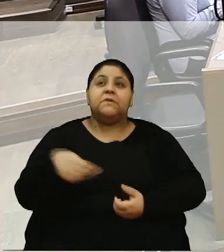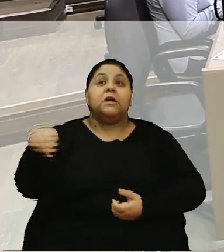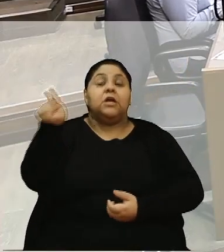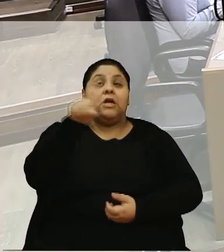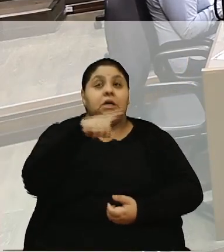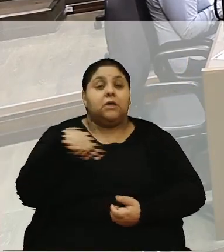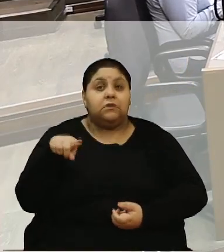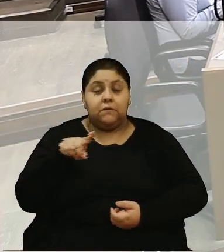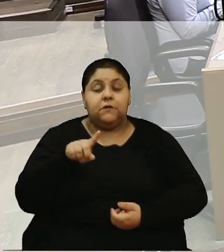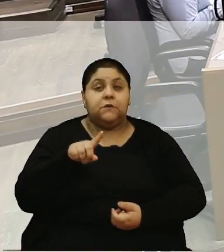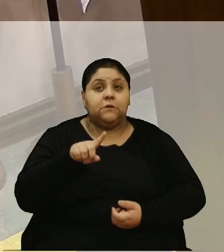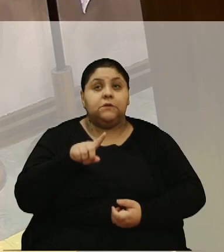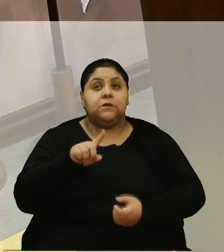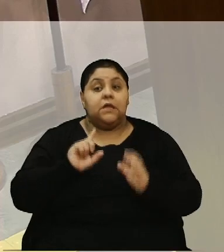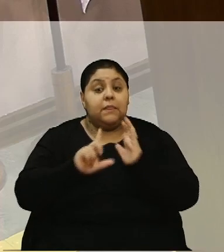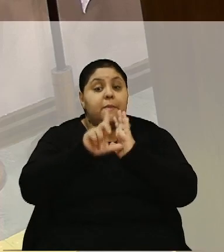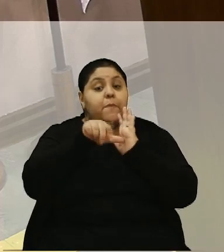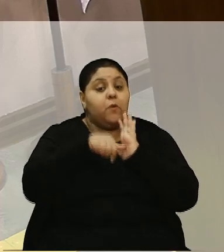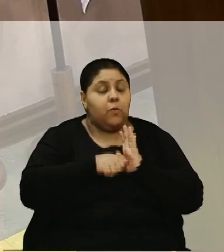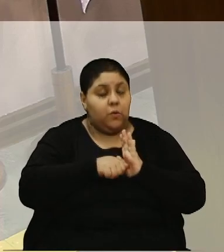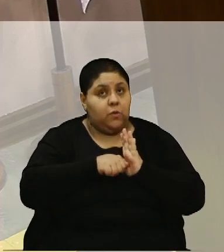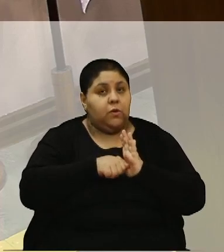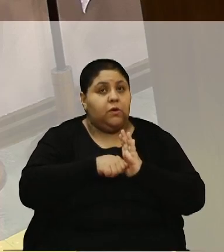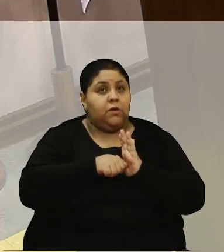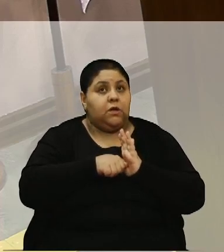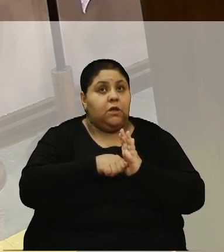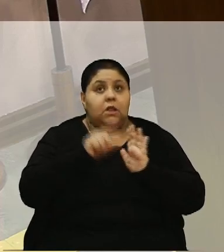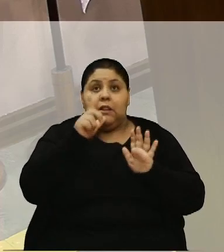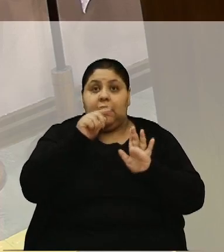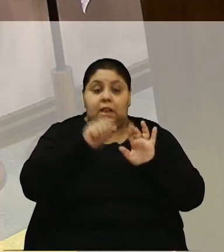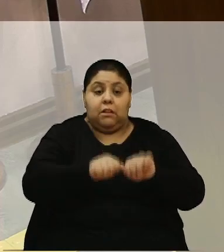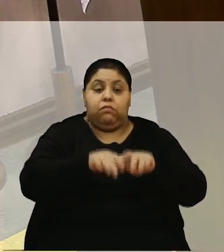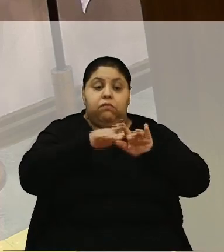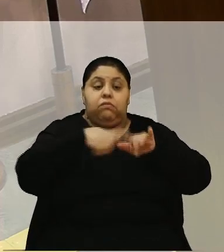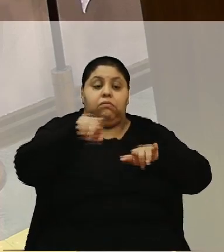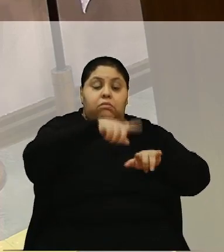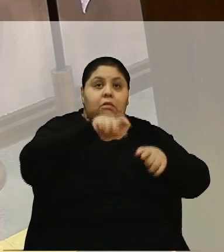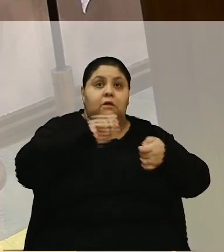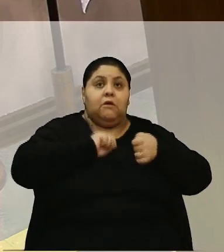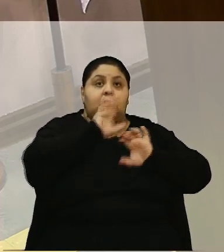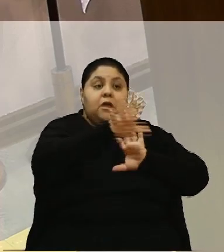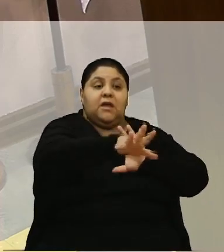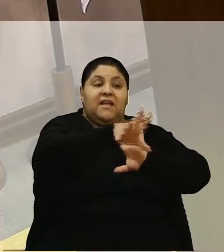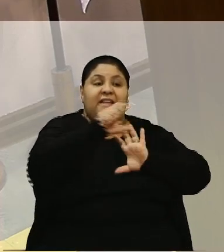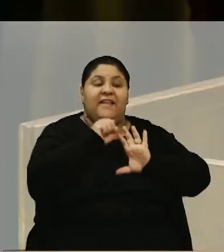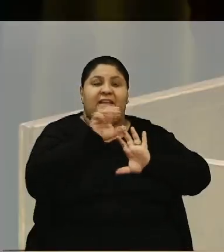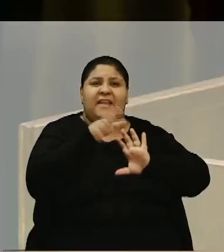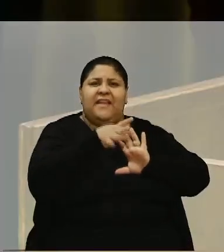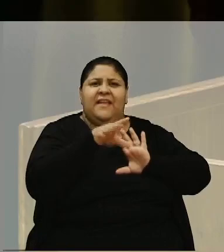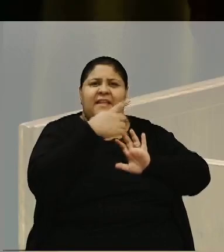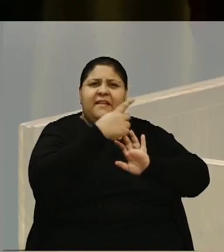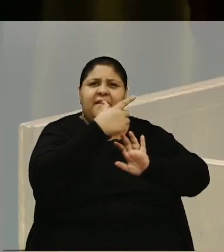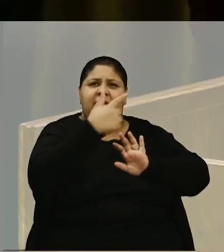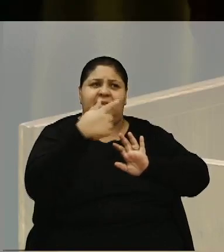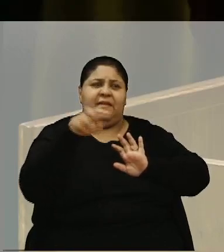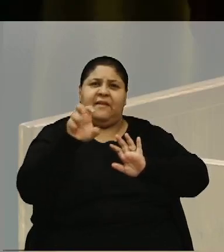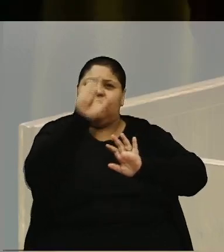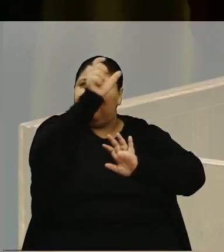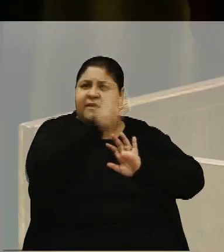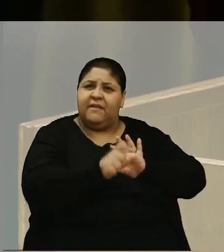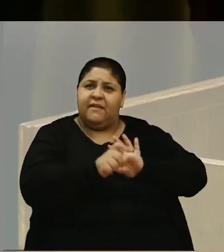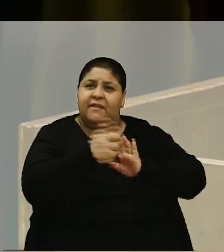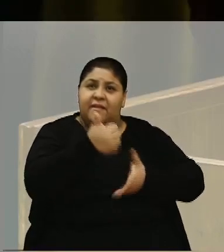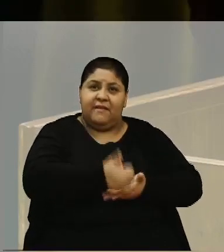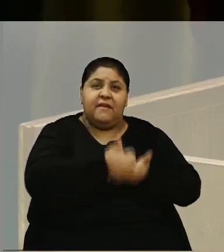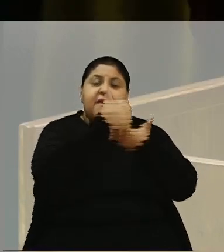Nós, depois, na questão aquática, a gente fez resgate de mais ou menos 175 pessoas. A gente apoiou o